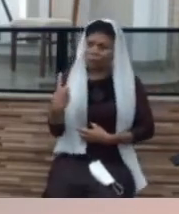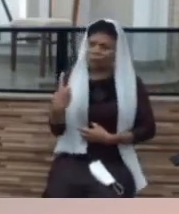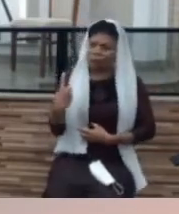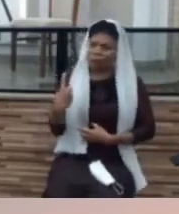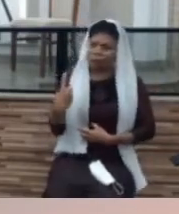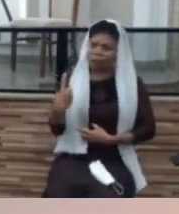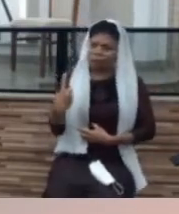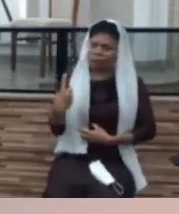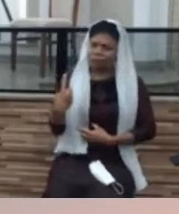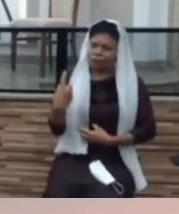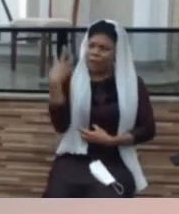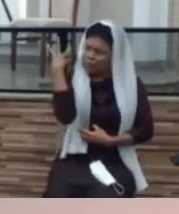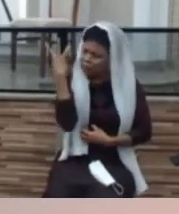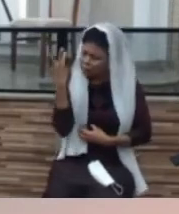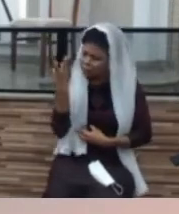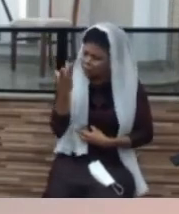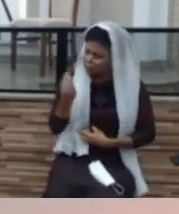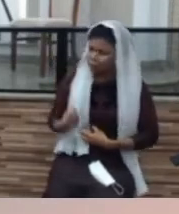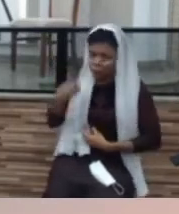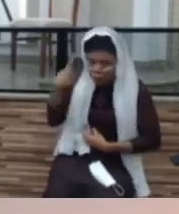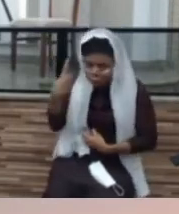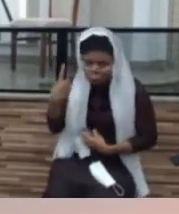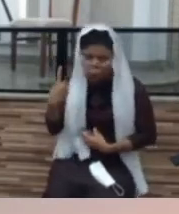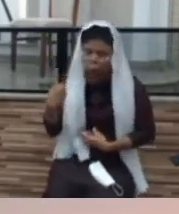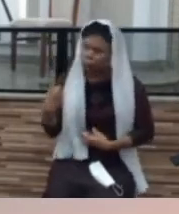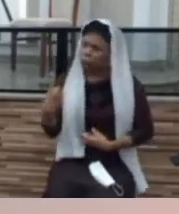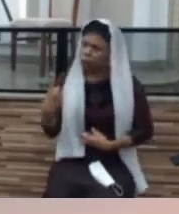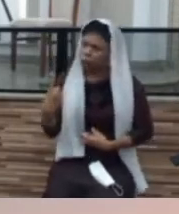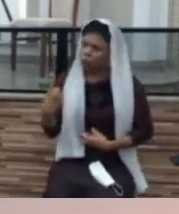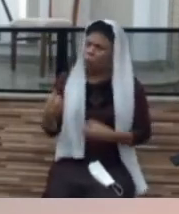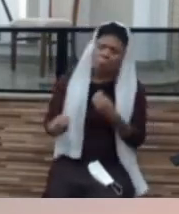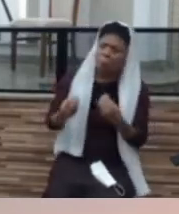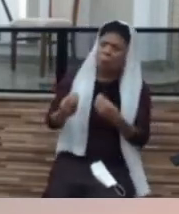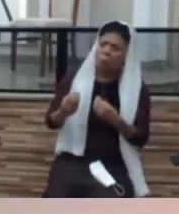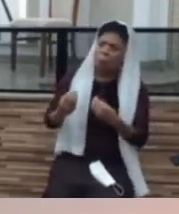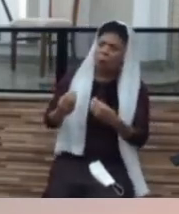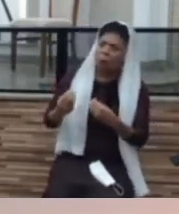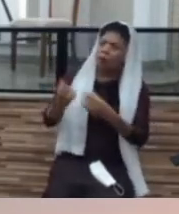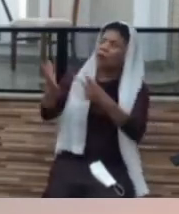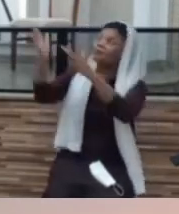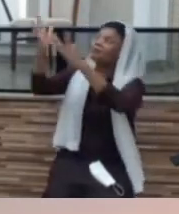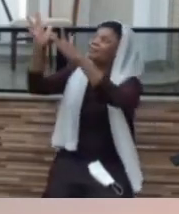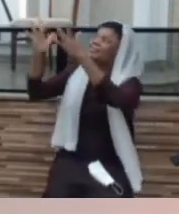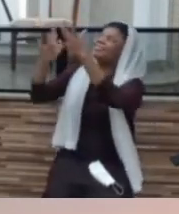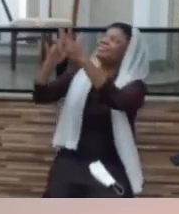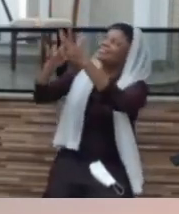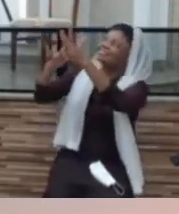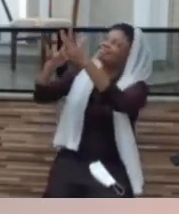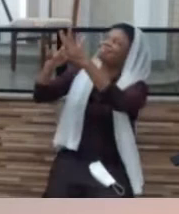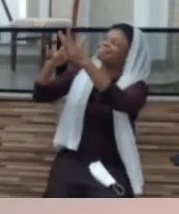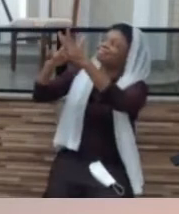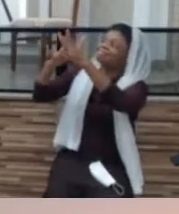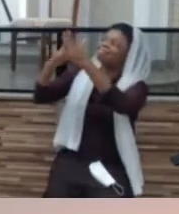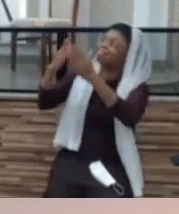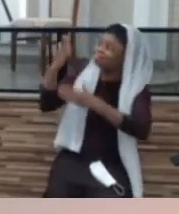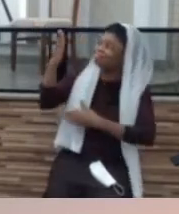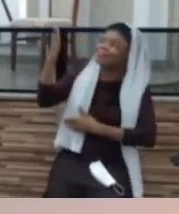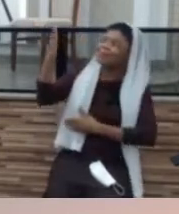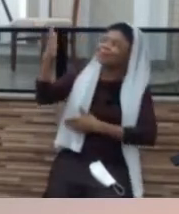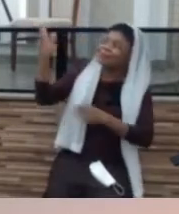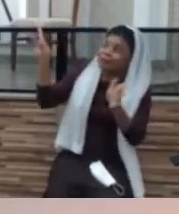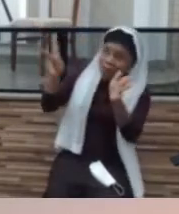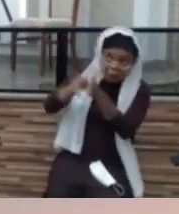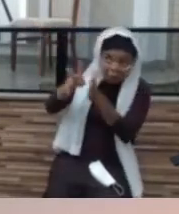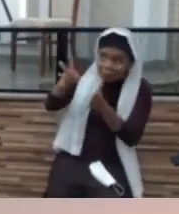vocação. Nossa esperança é uma só, é Cristo. É verdade, irmão? No final dessa nossa vida, essa jornada